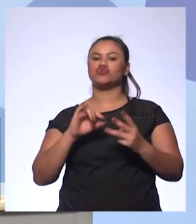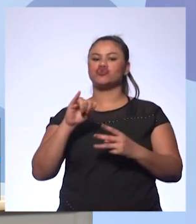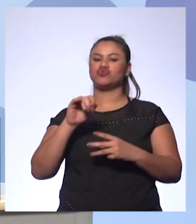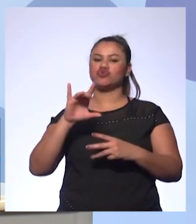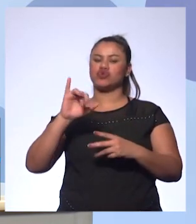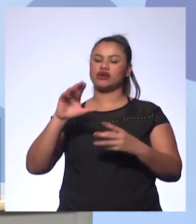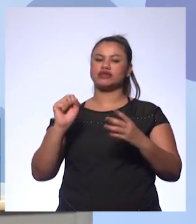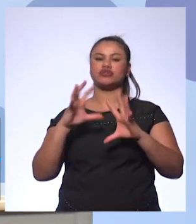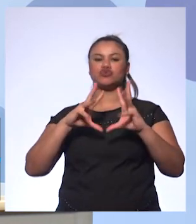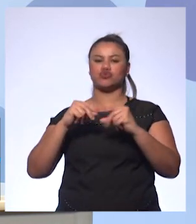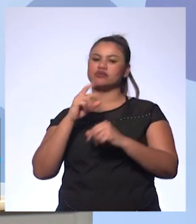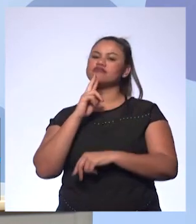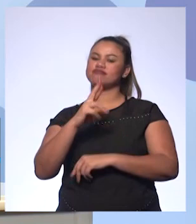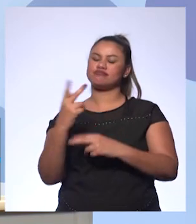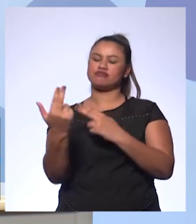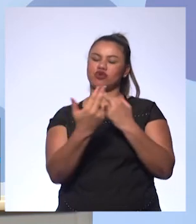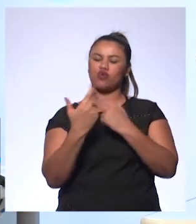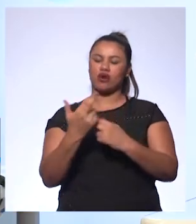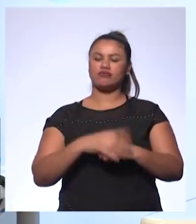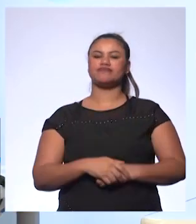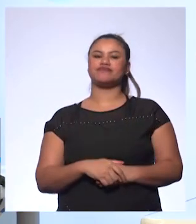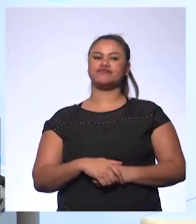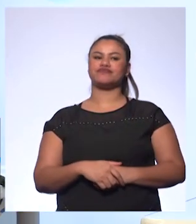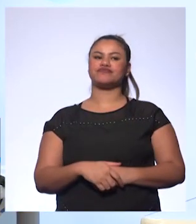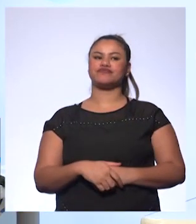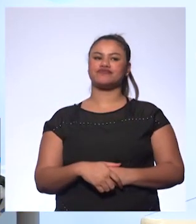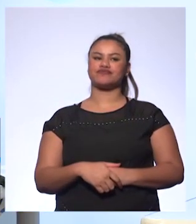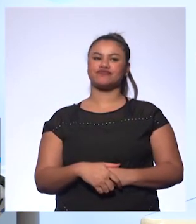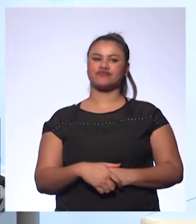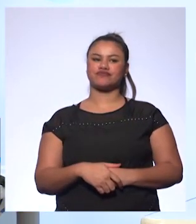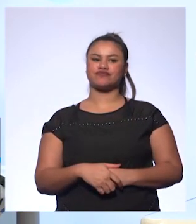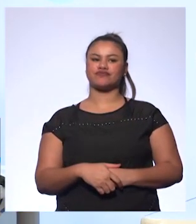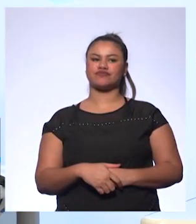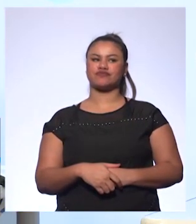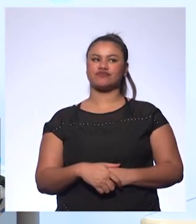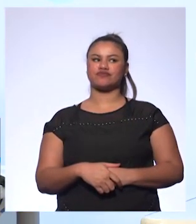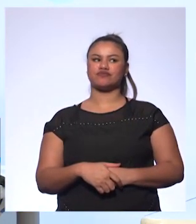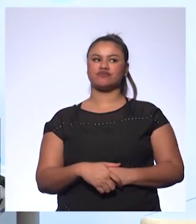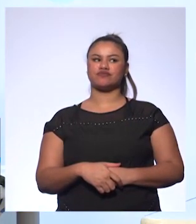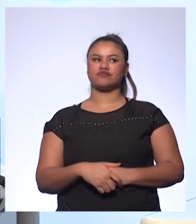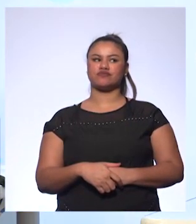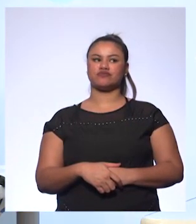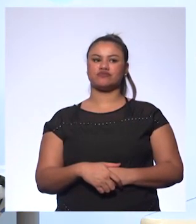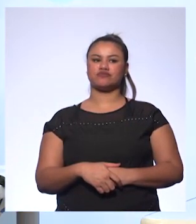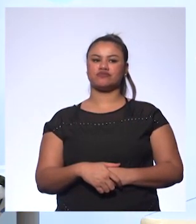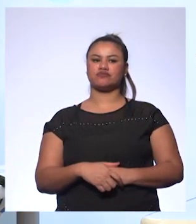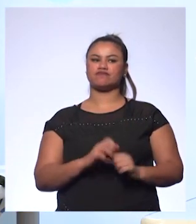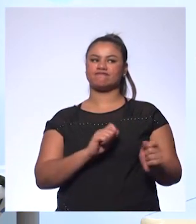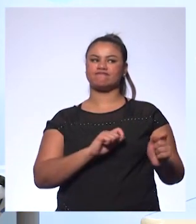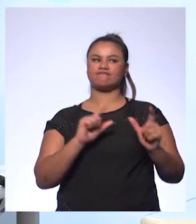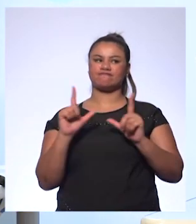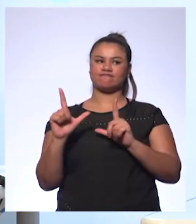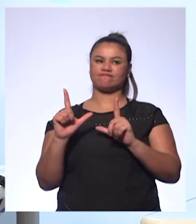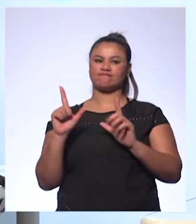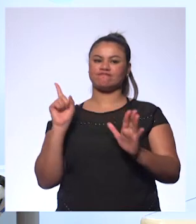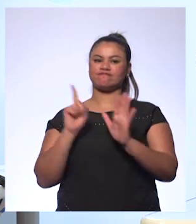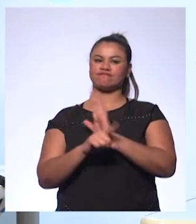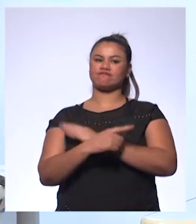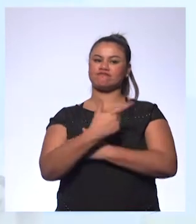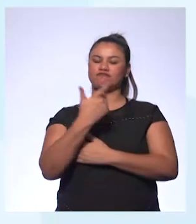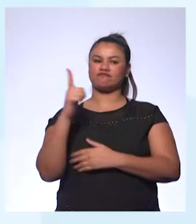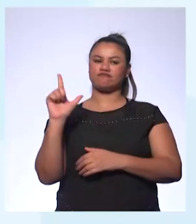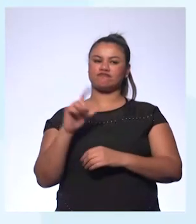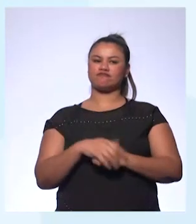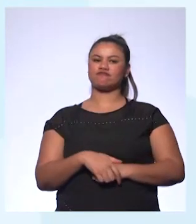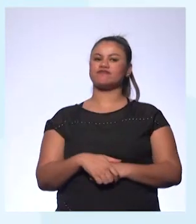também respondeu e os outros também agora vai mudar um pouquinho agora a pergunta olha só tem aí a alta pergunta na tela a gente vai falar assim